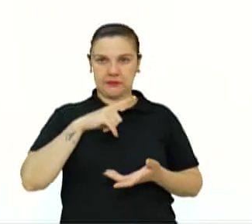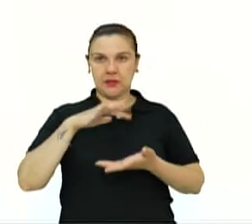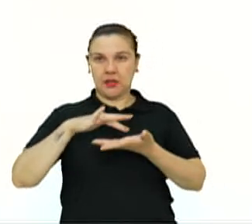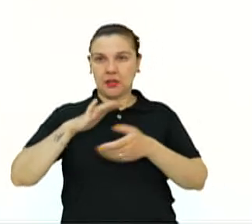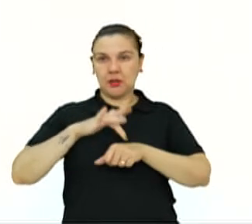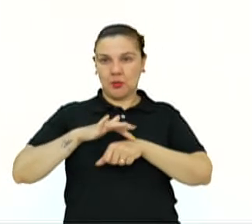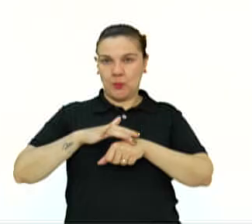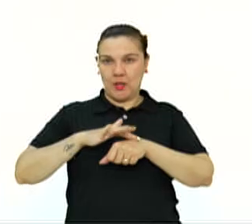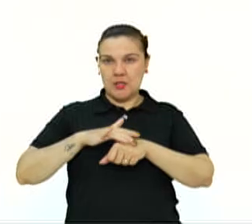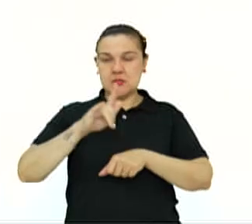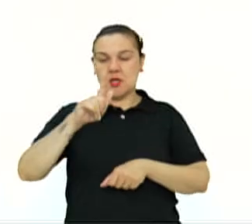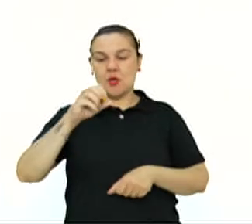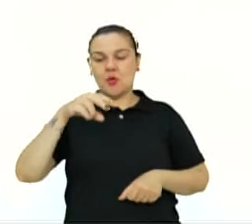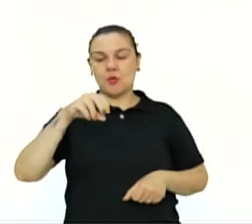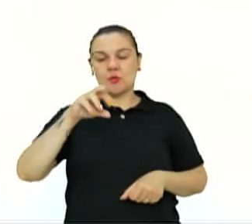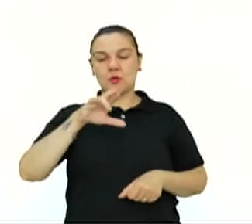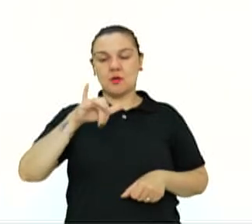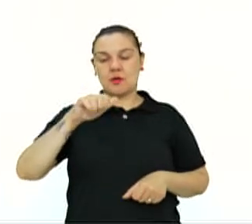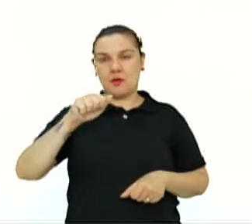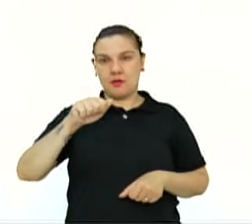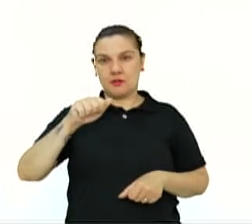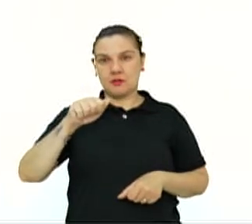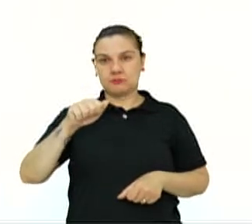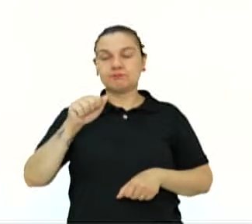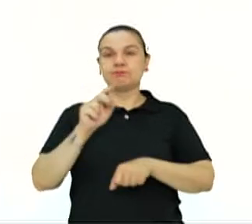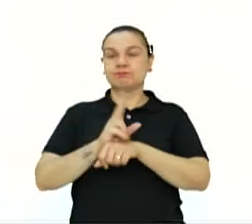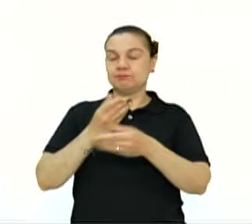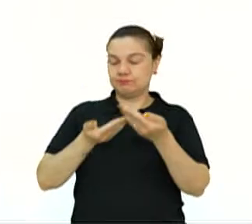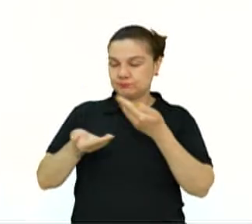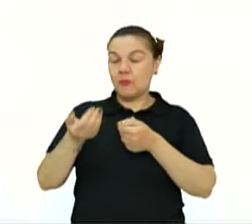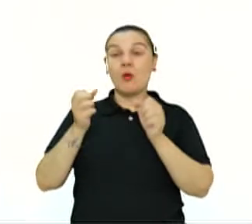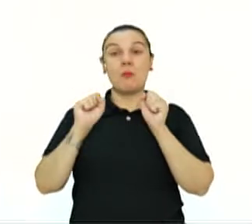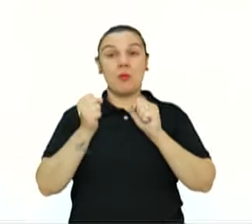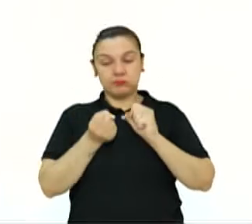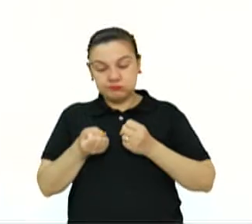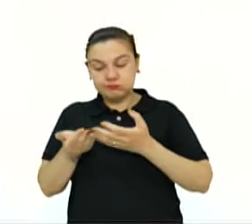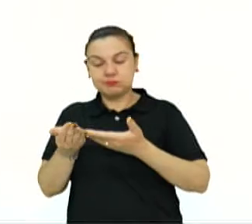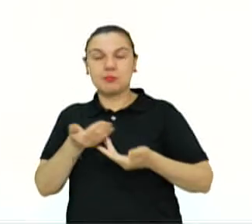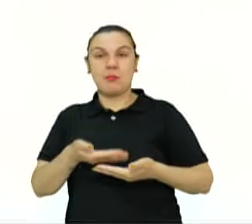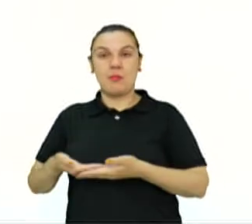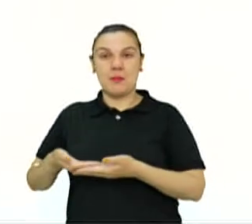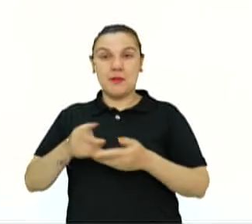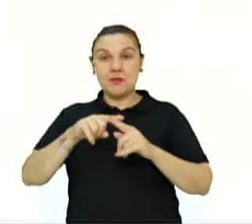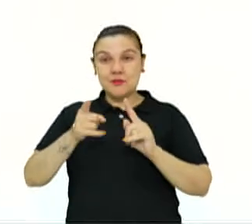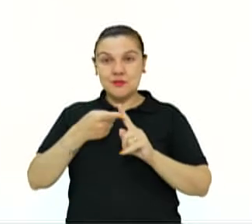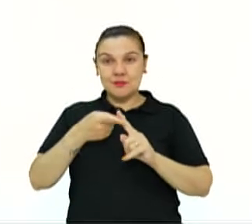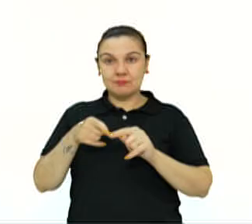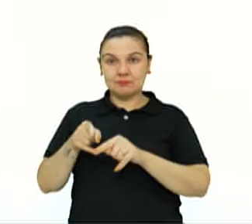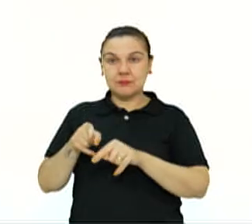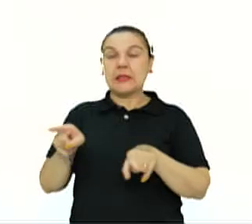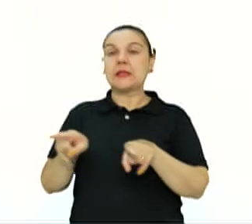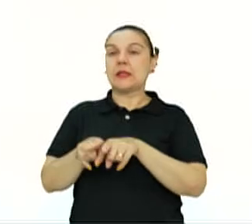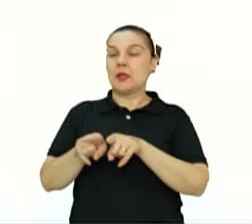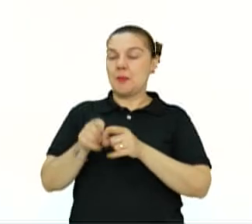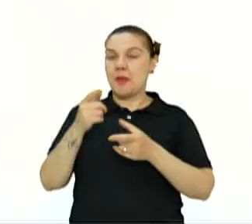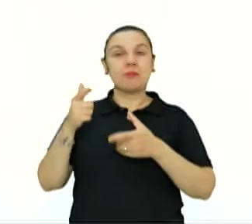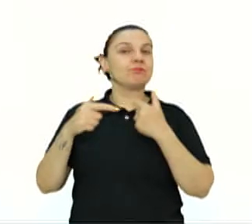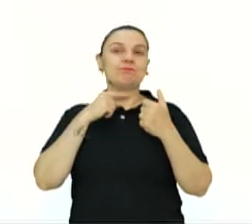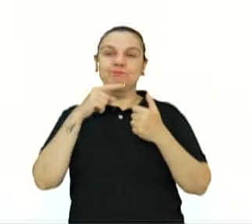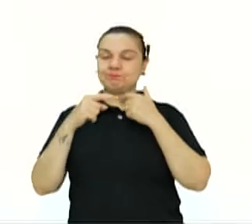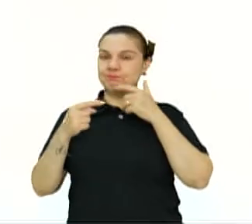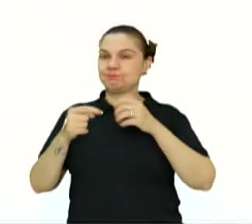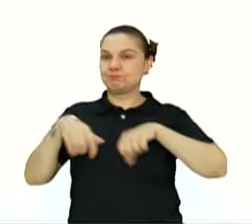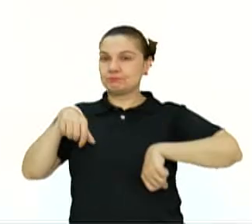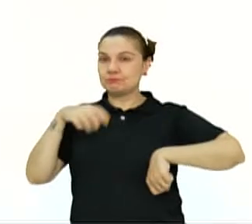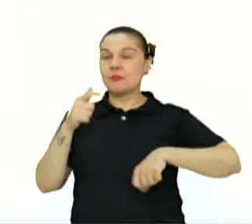sob o tratamento, fazendo acompanhamento, essa bactéria passa para o bebê e também provoca má formação, pode